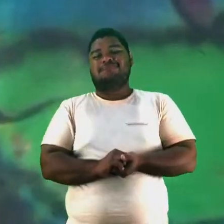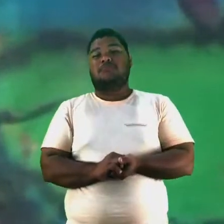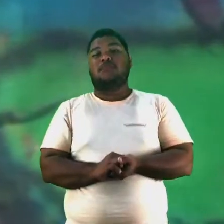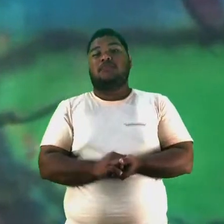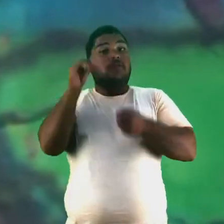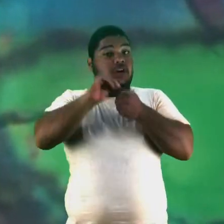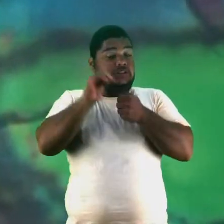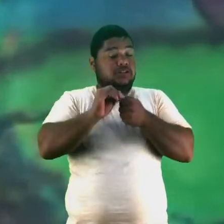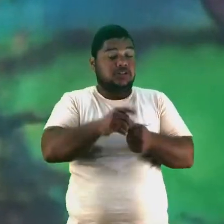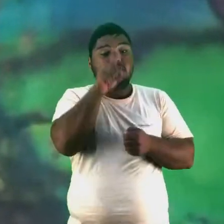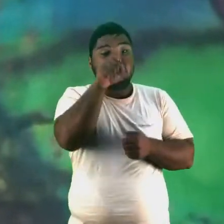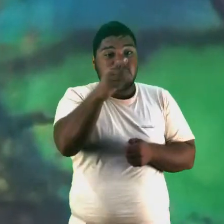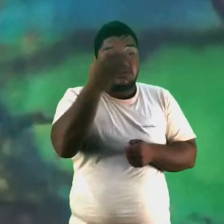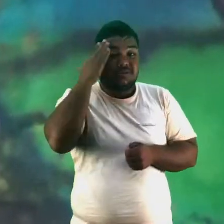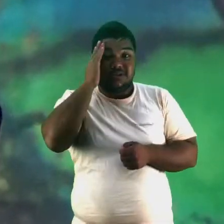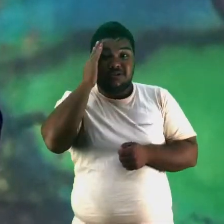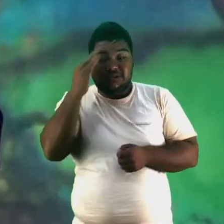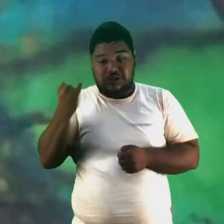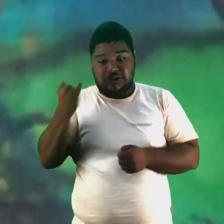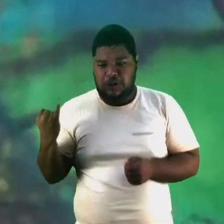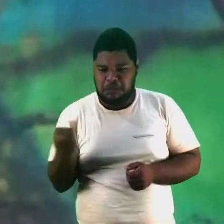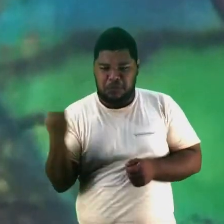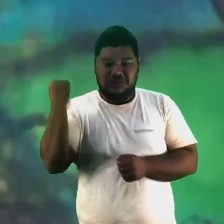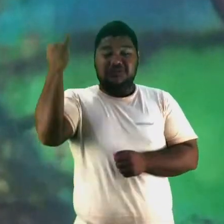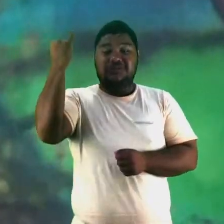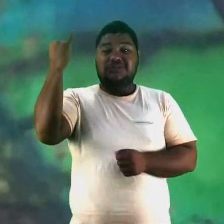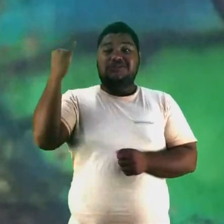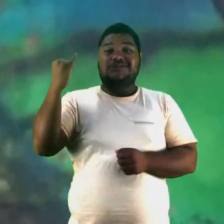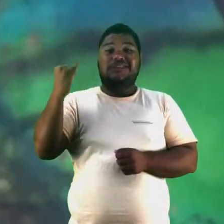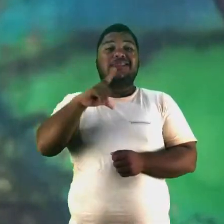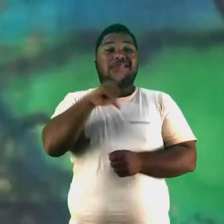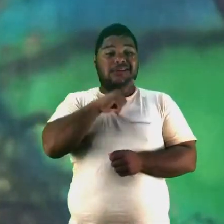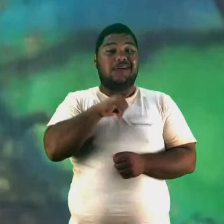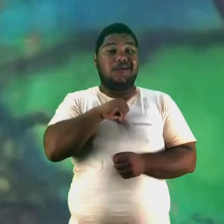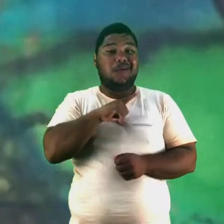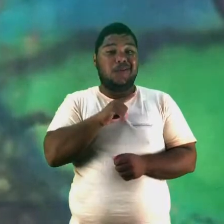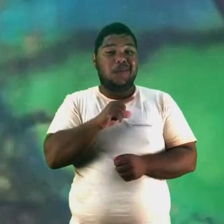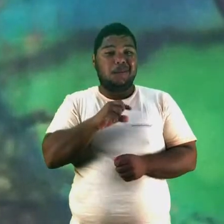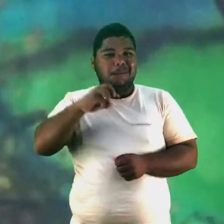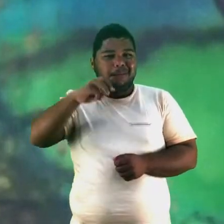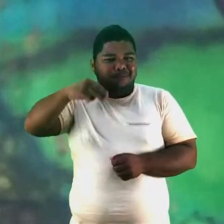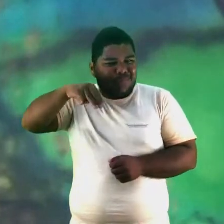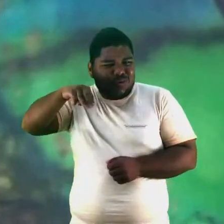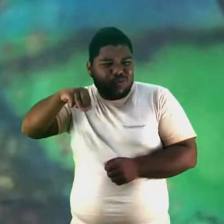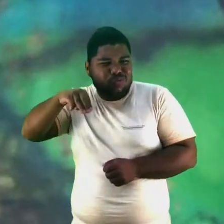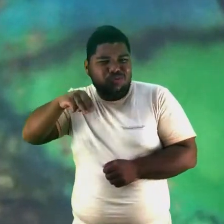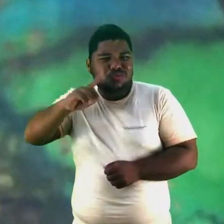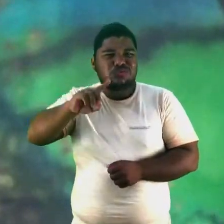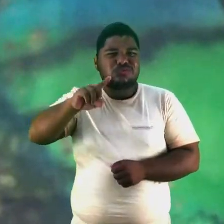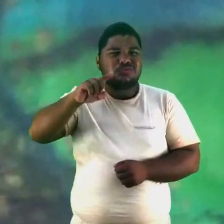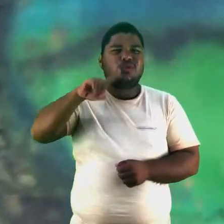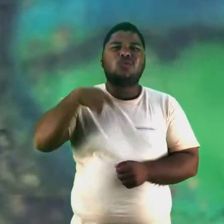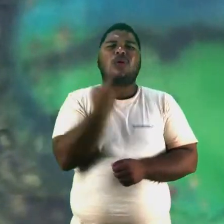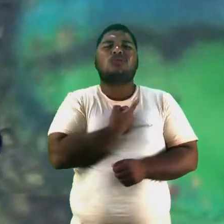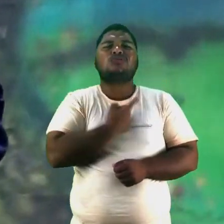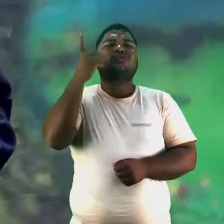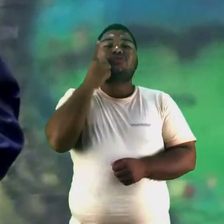você entenda da importância de tirarmos alguns minutos do nosso